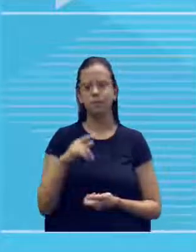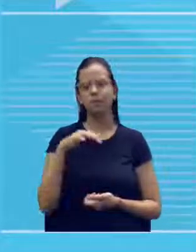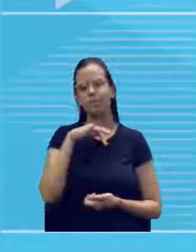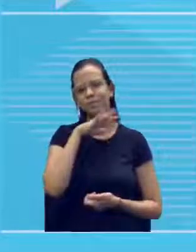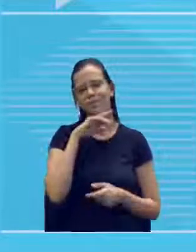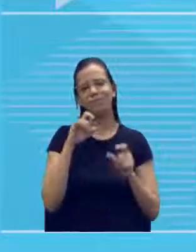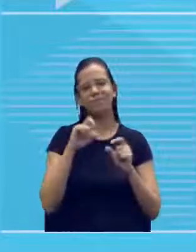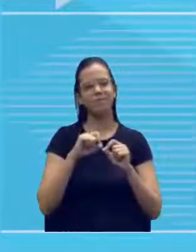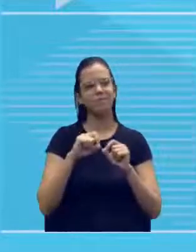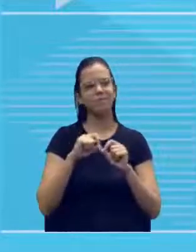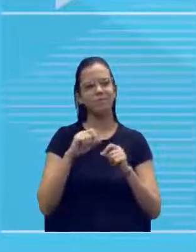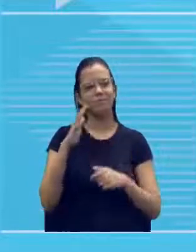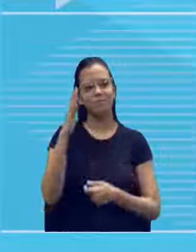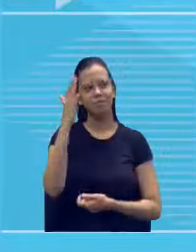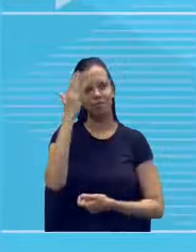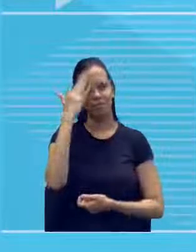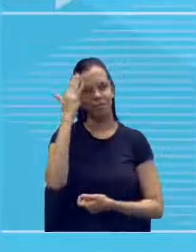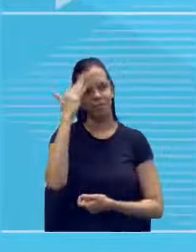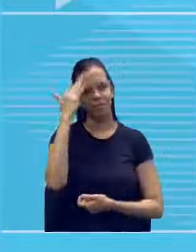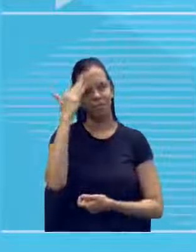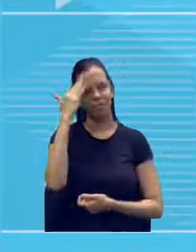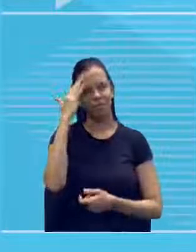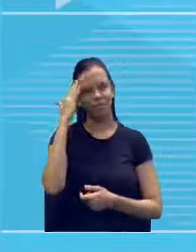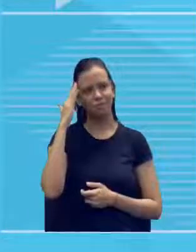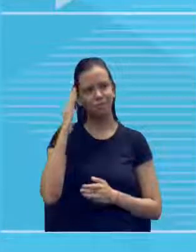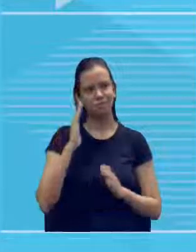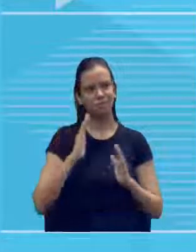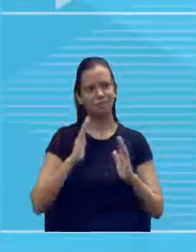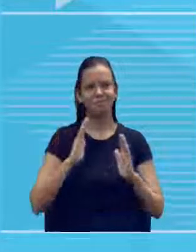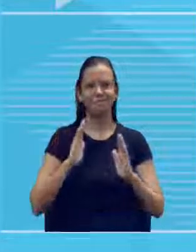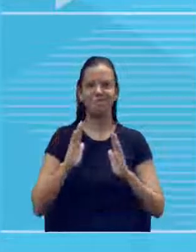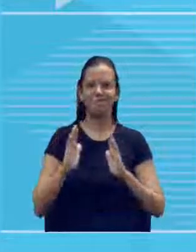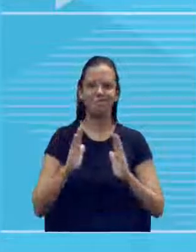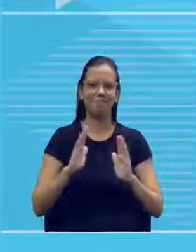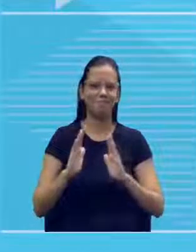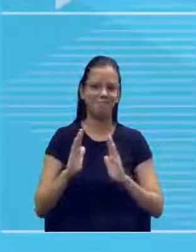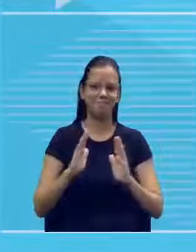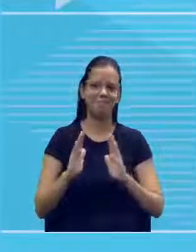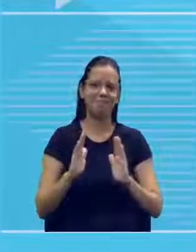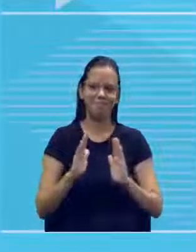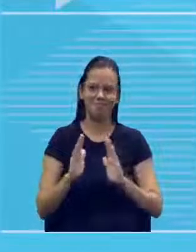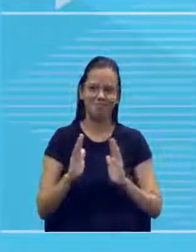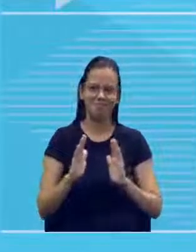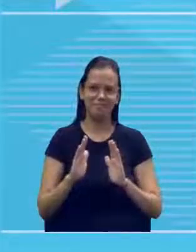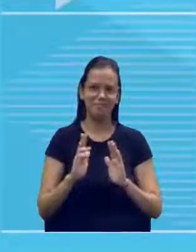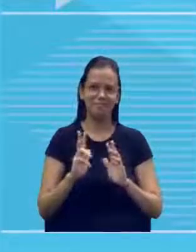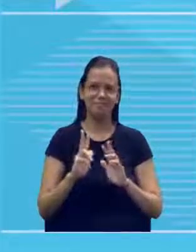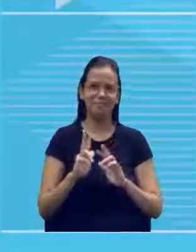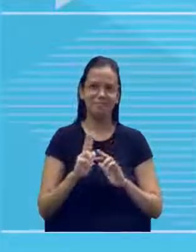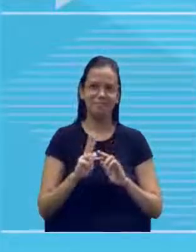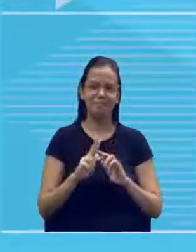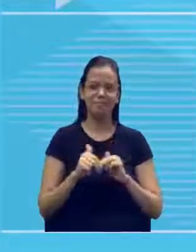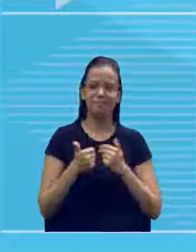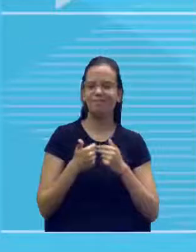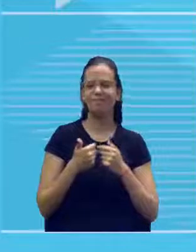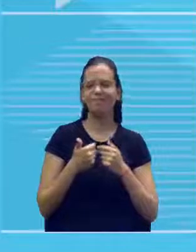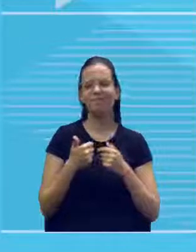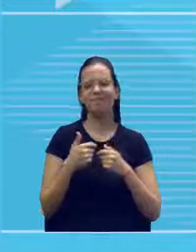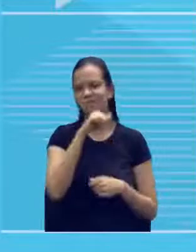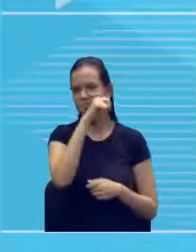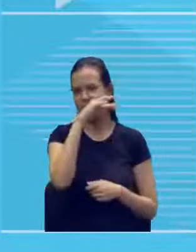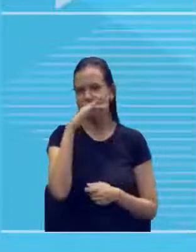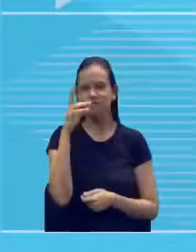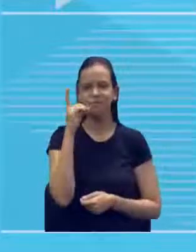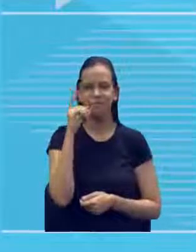já que a Andressa é a top das galáxias da interpretação, né? A Andressa é a deusa. Já pensou dizendo, Andressa,